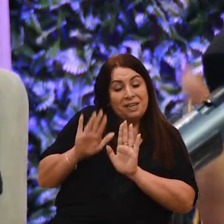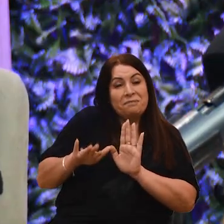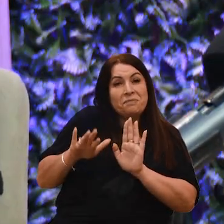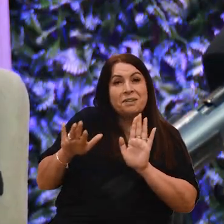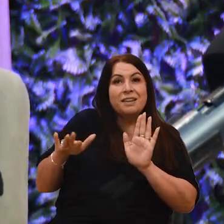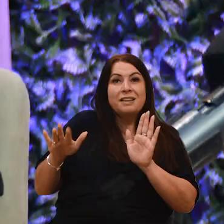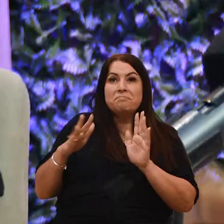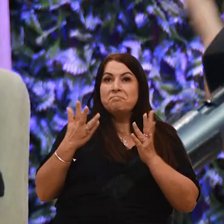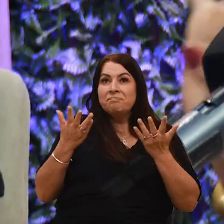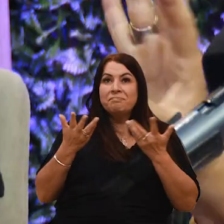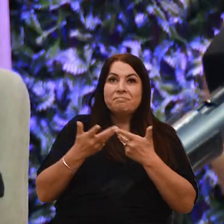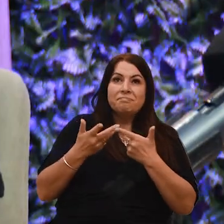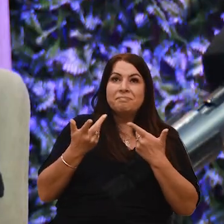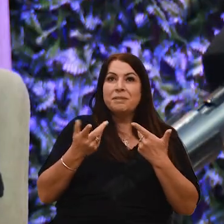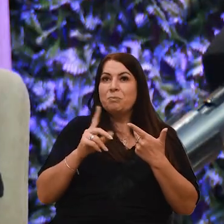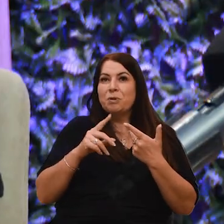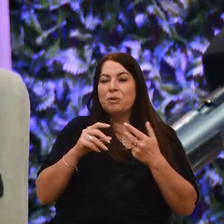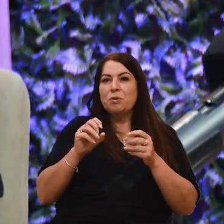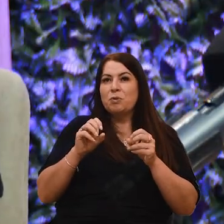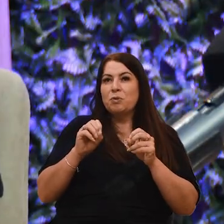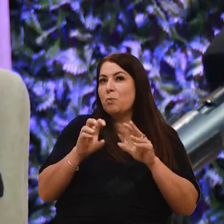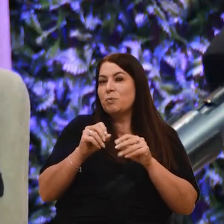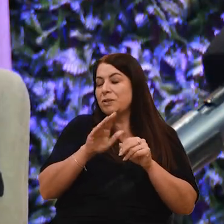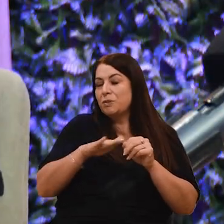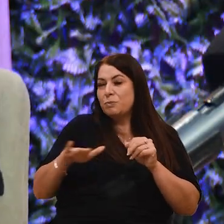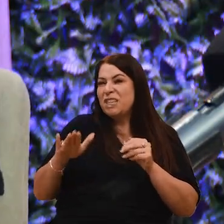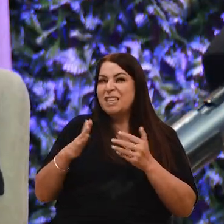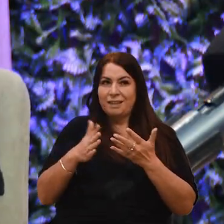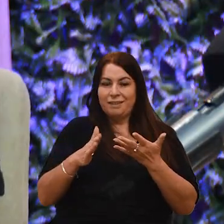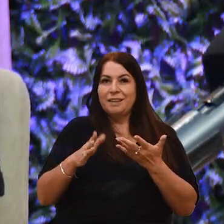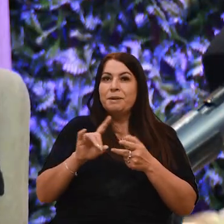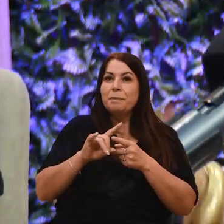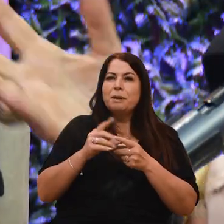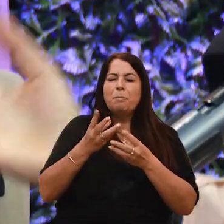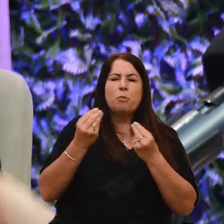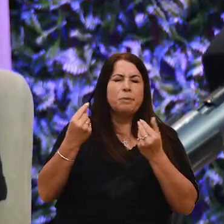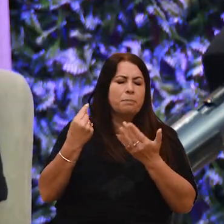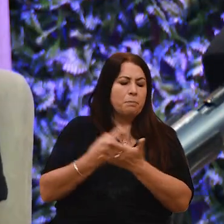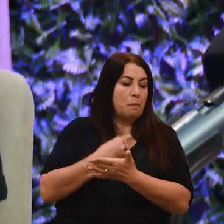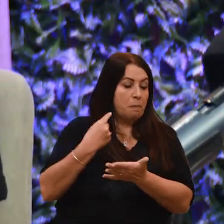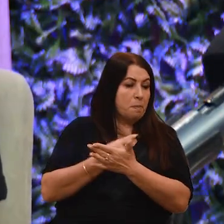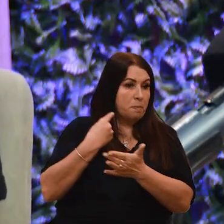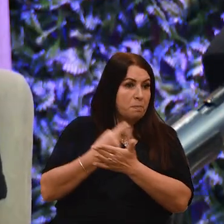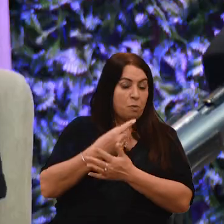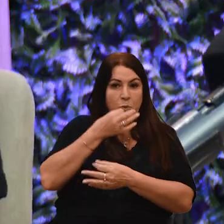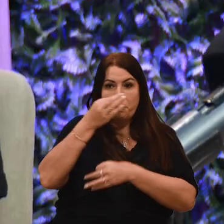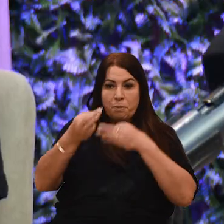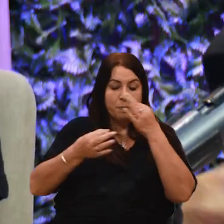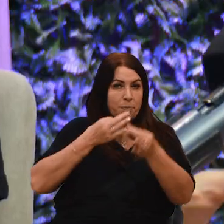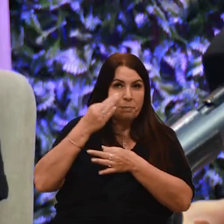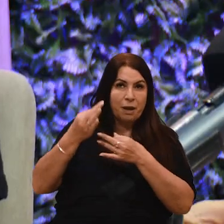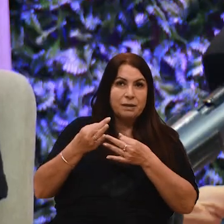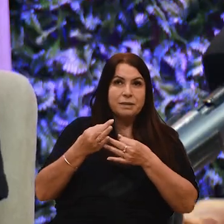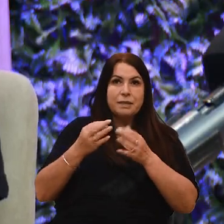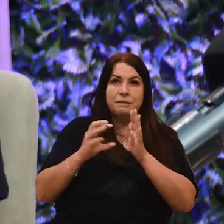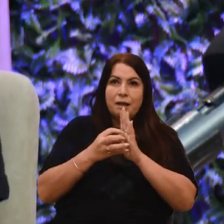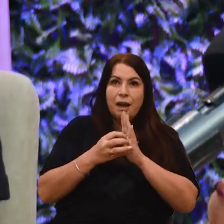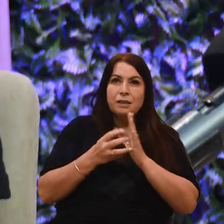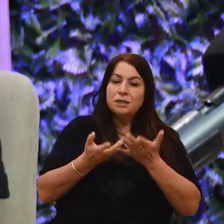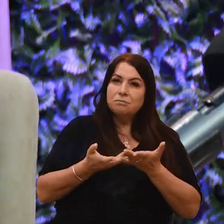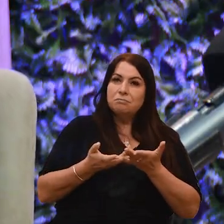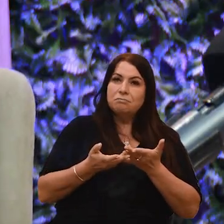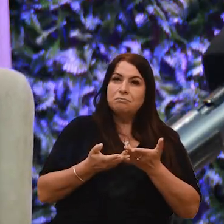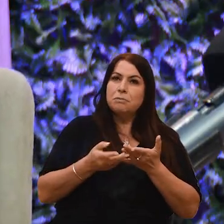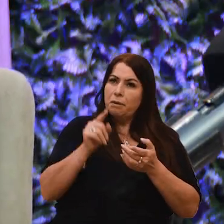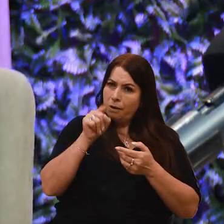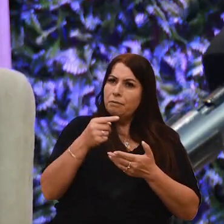porque, né, eu não dou aula para os pequenininhos. Mas foram tantas perguntas, tantas sugestões, tantos dados, assim, que